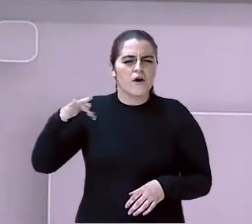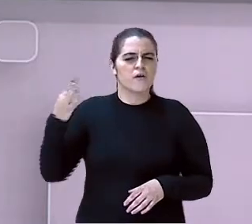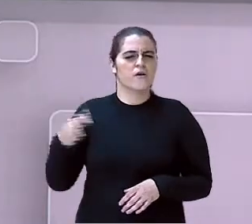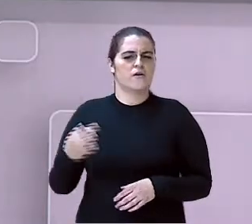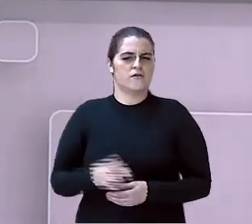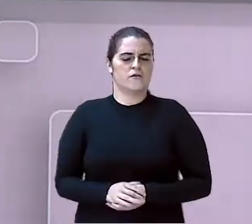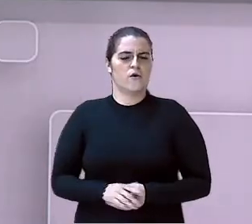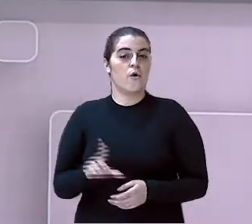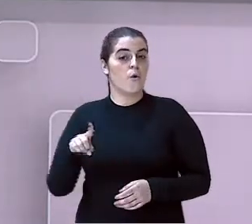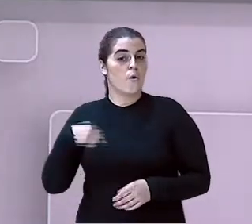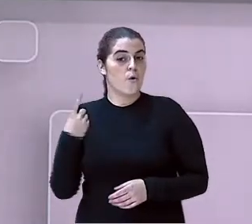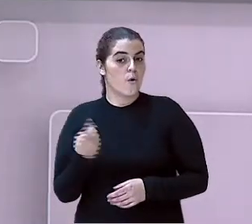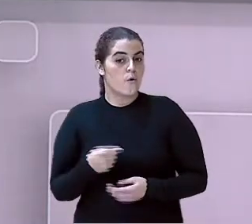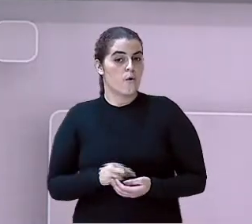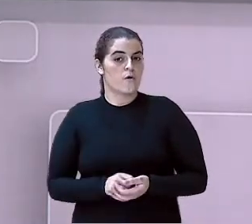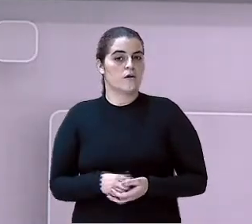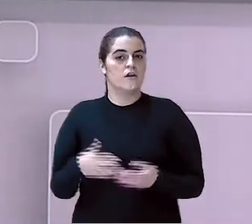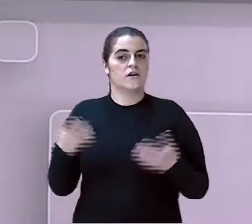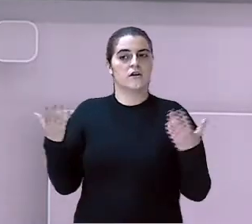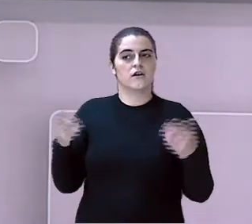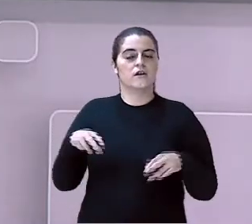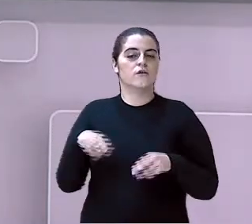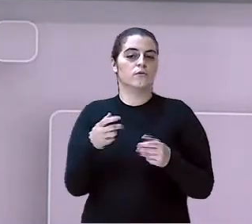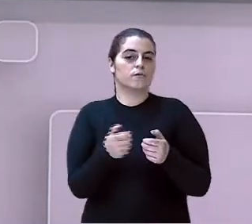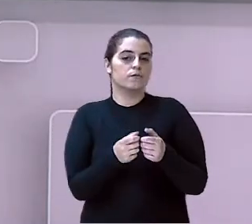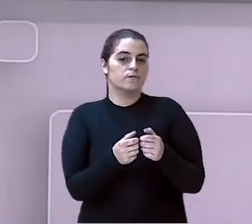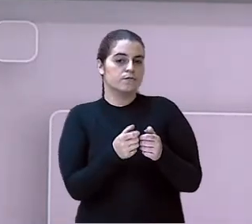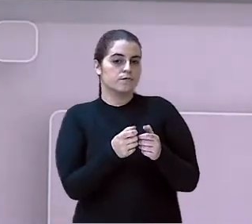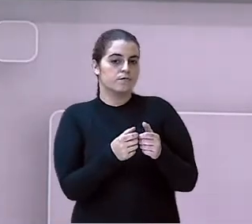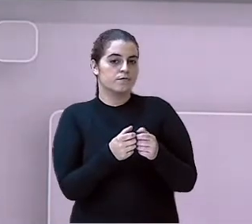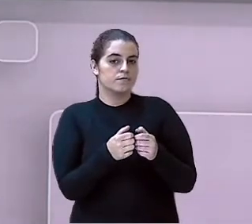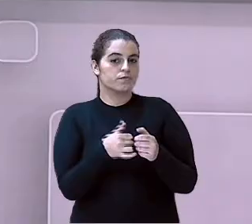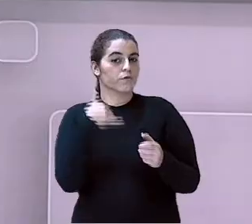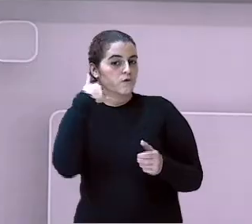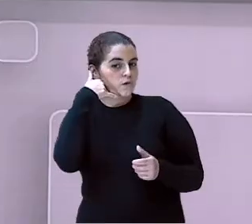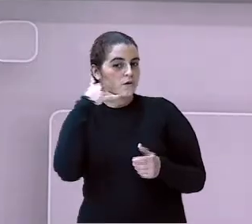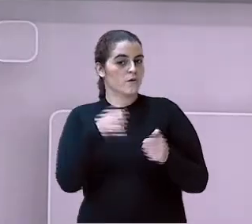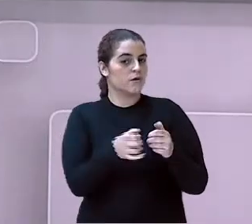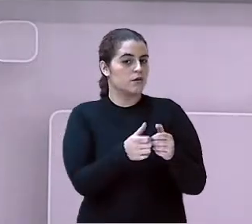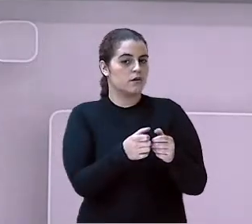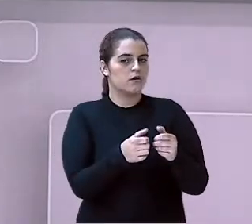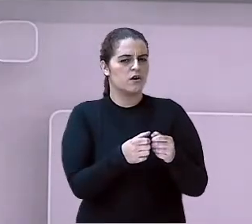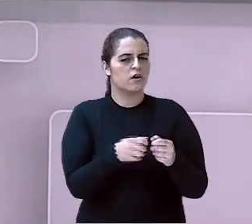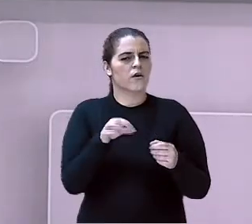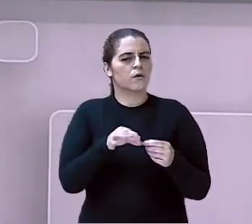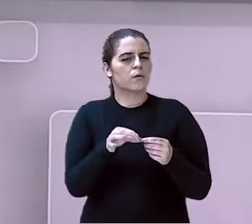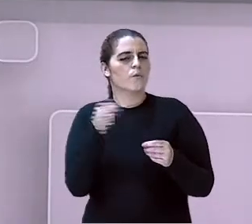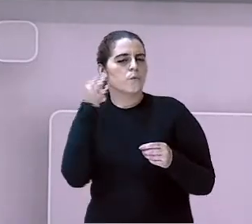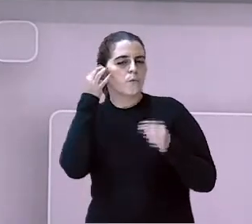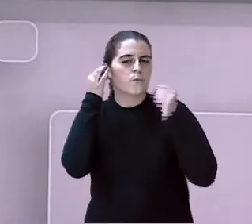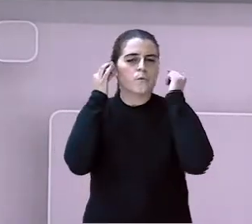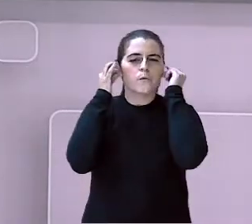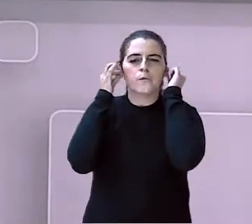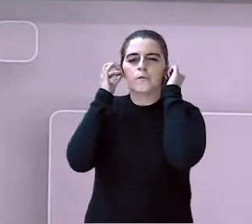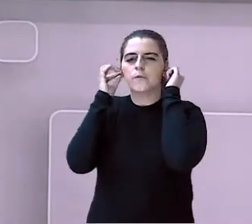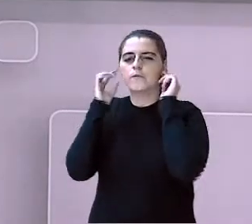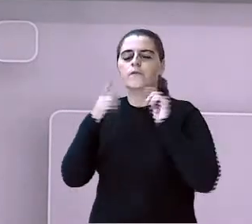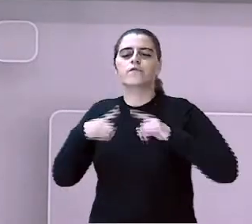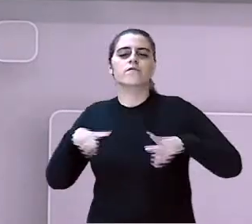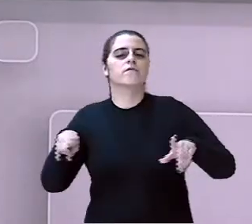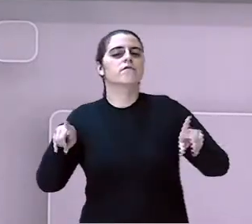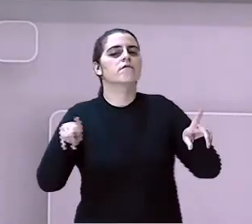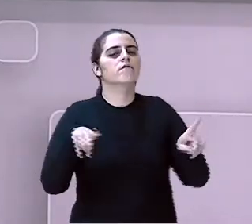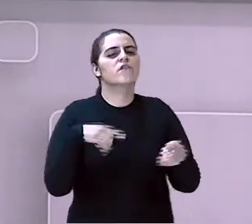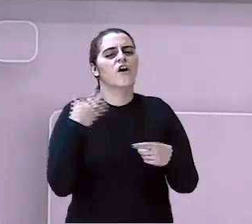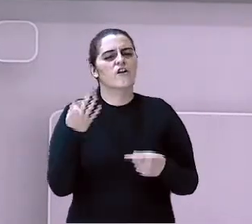isso? Ou você está aí com seu celular, gosta de ouvir música num som muito alto ali preso no